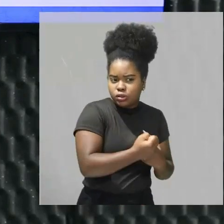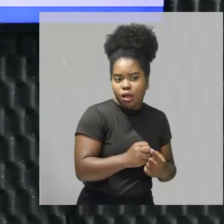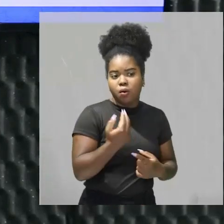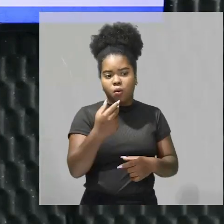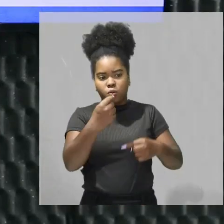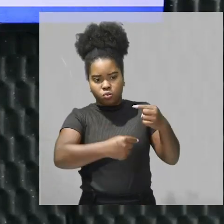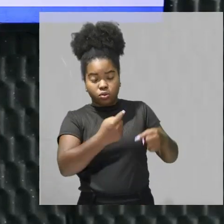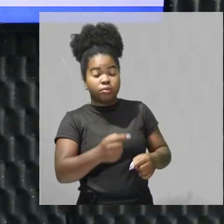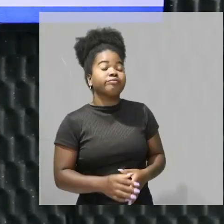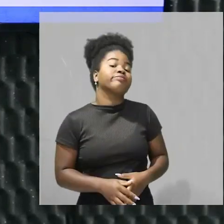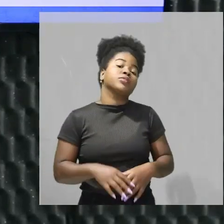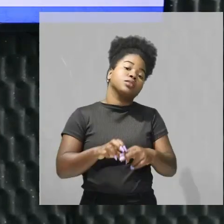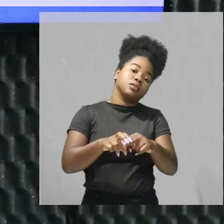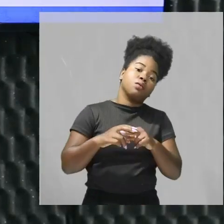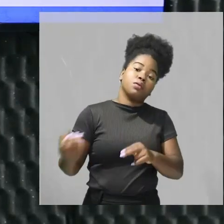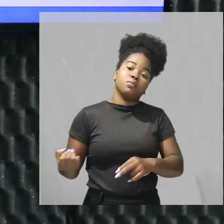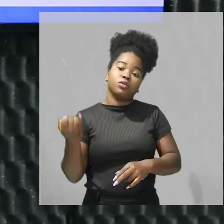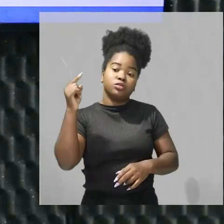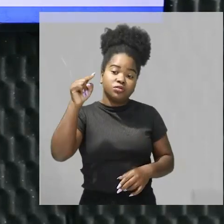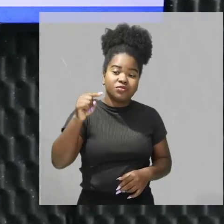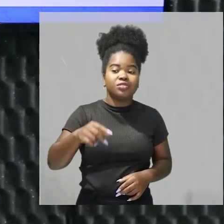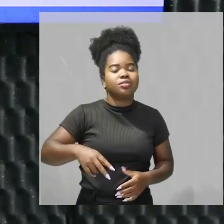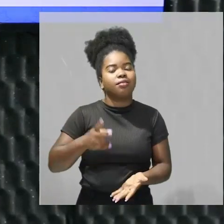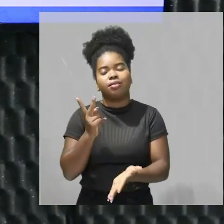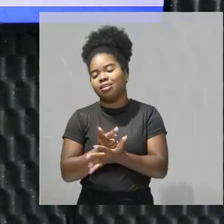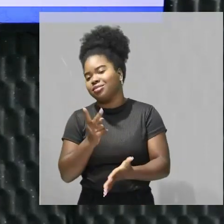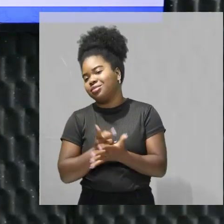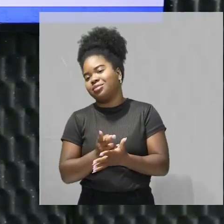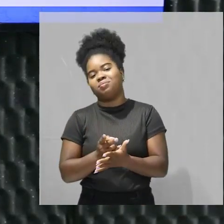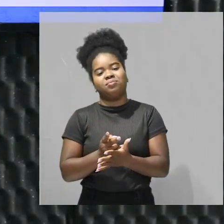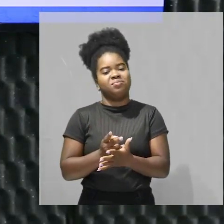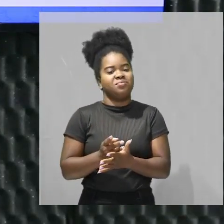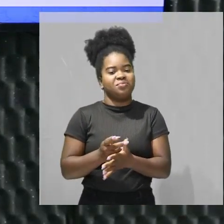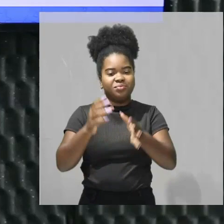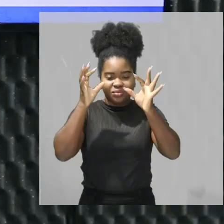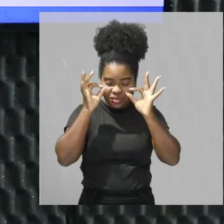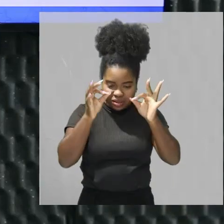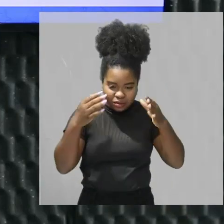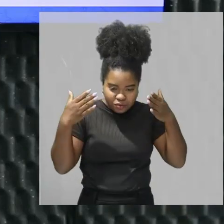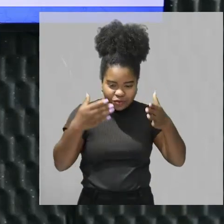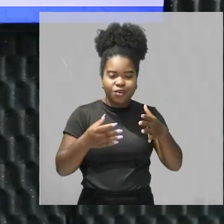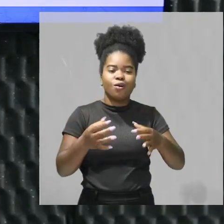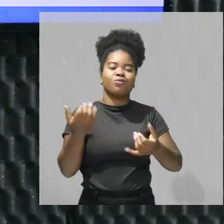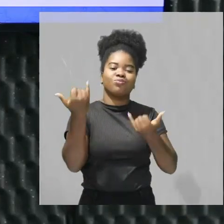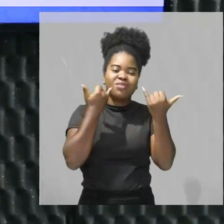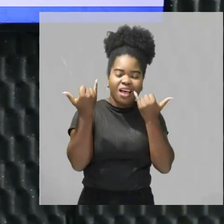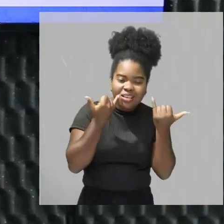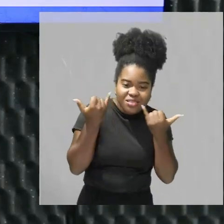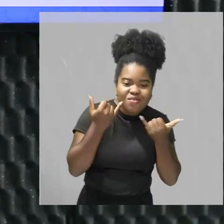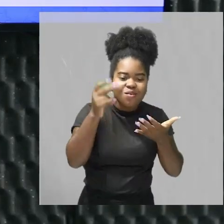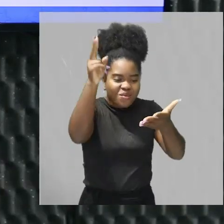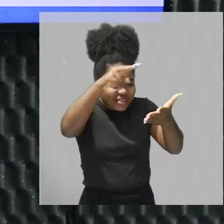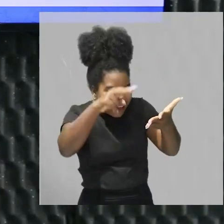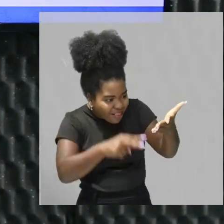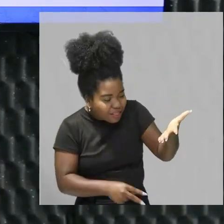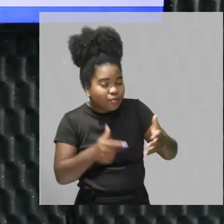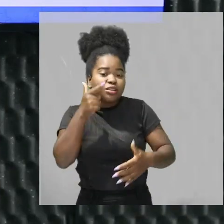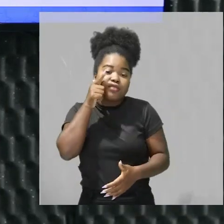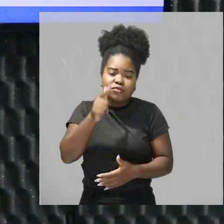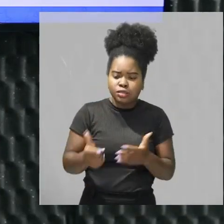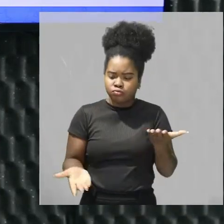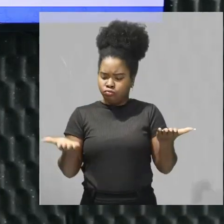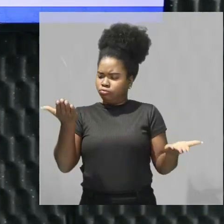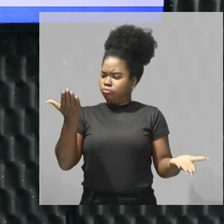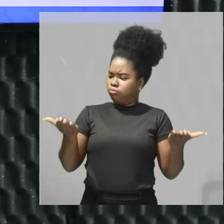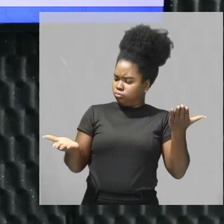a importância de você estar sempre muito bem informado, muito bem atualizado, que você consiga fazer esse